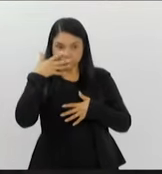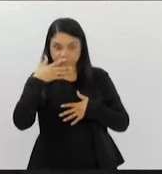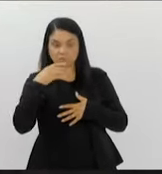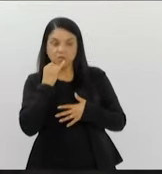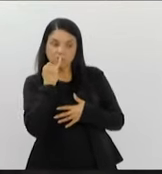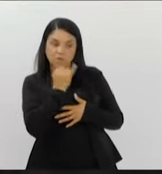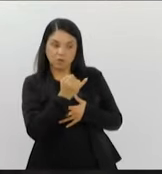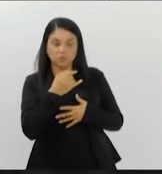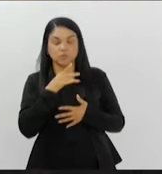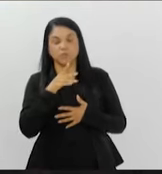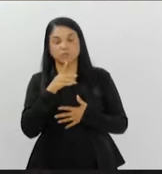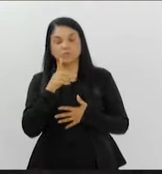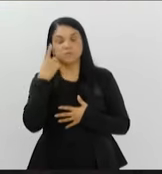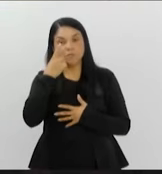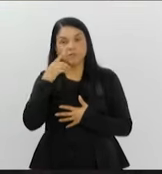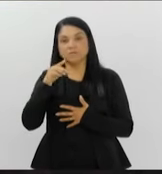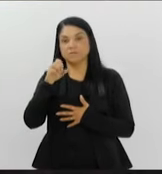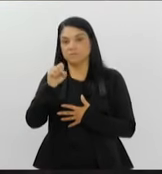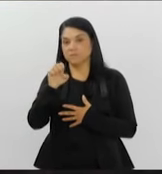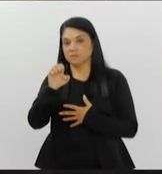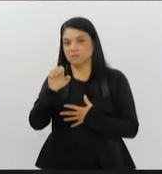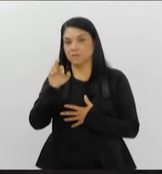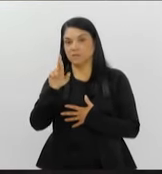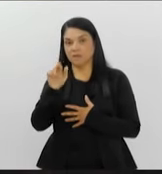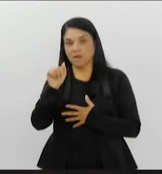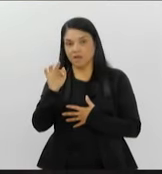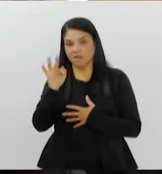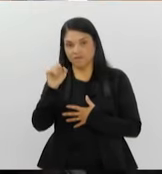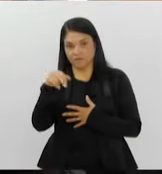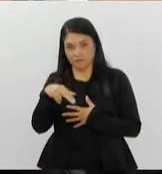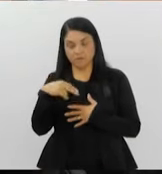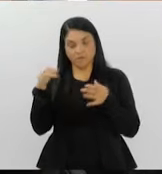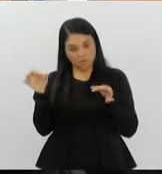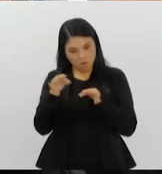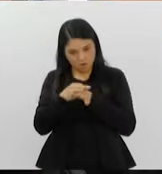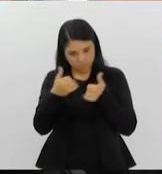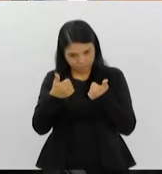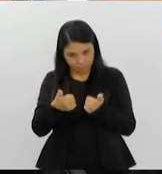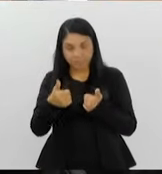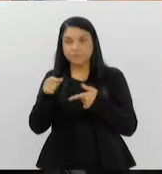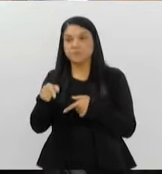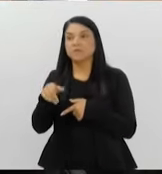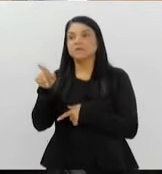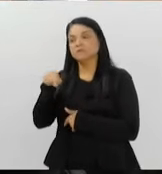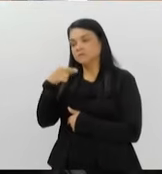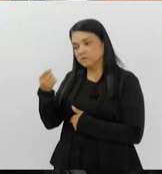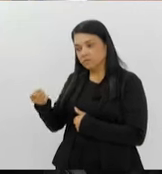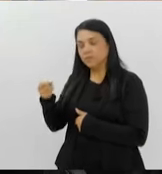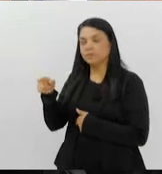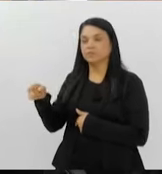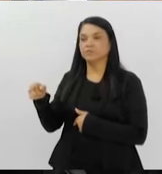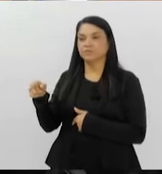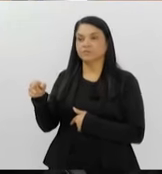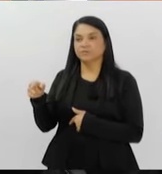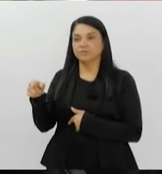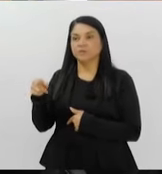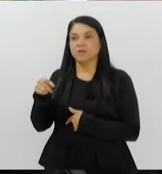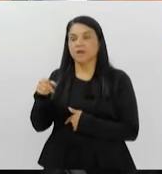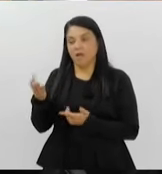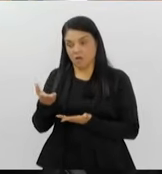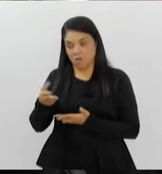Serafini. Deputado Renan quer concluir a sua fala, ou a parte, depois a palavra será dada ao deputado Flávio Serafini, mas eu